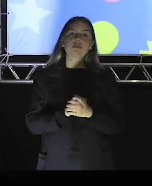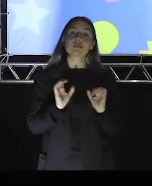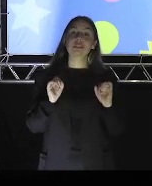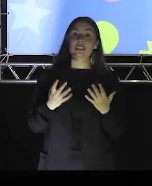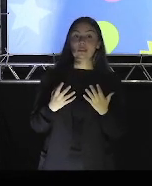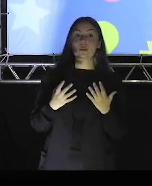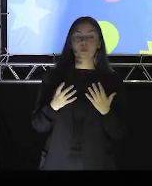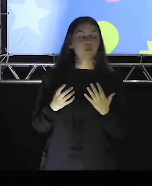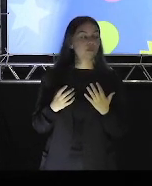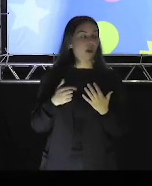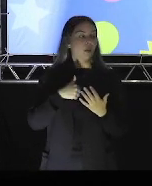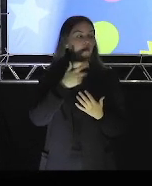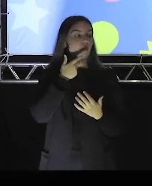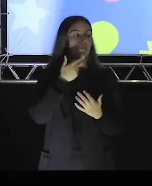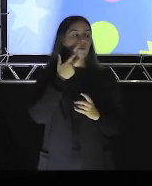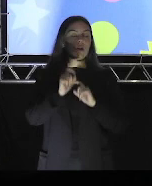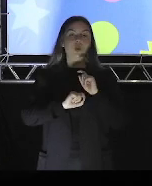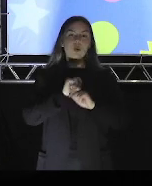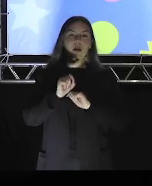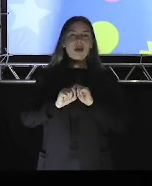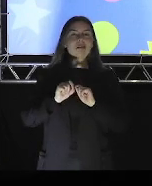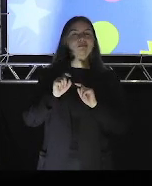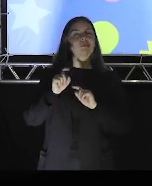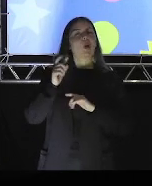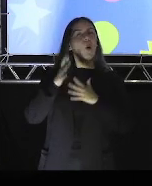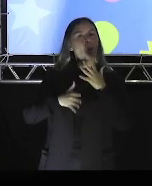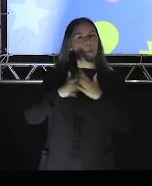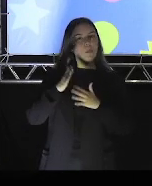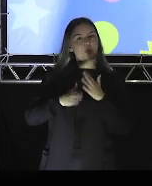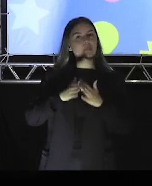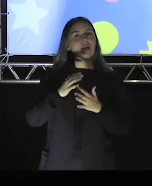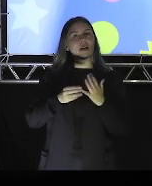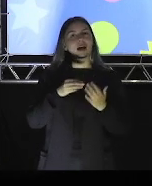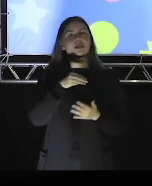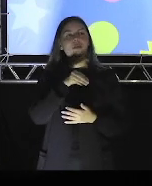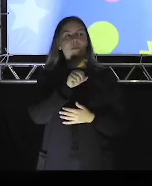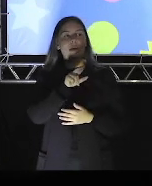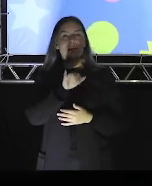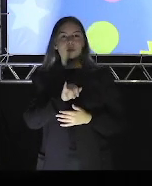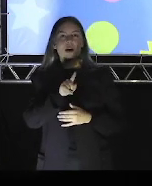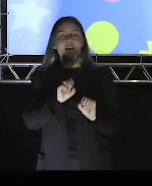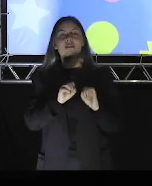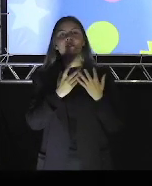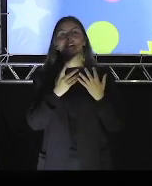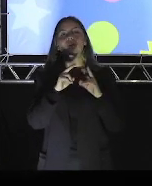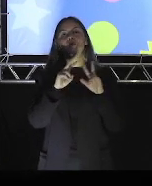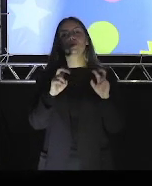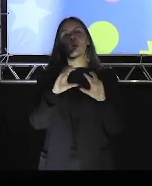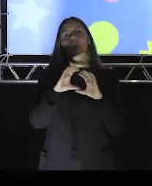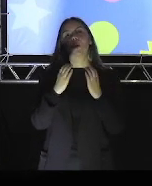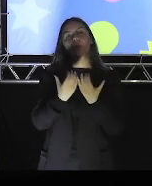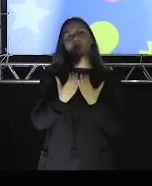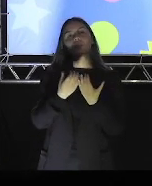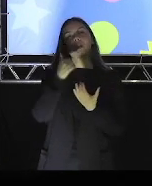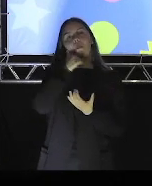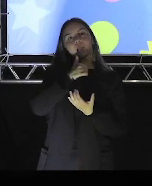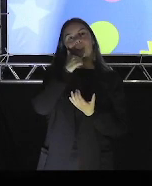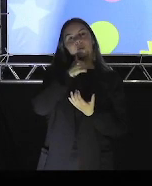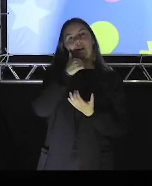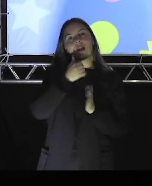trago uma fala aí bem polêmica da Mary Pompejic no evento da comunidade Mulheres